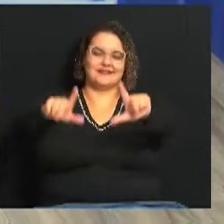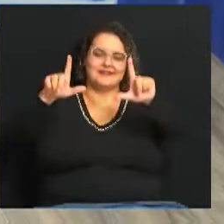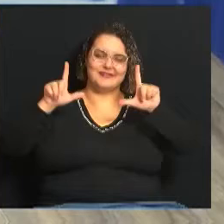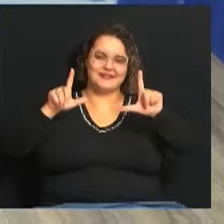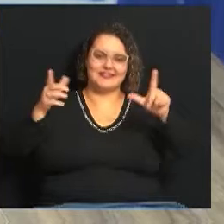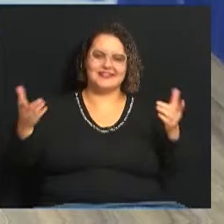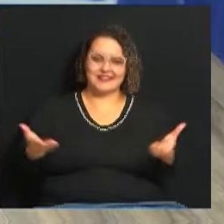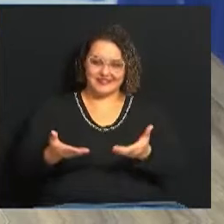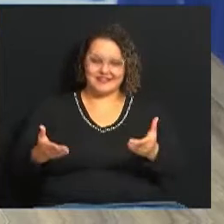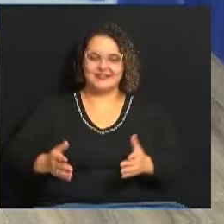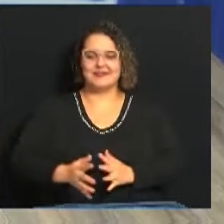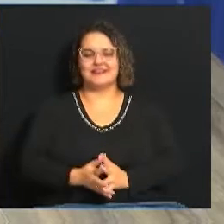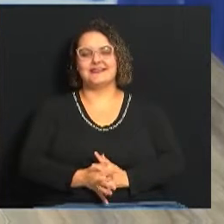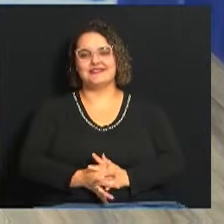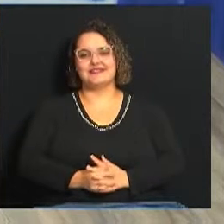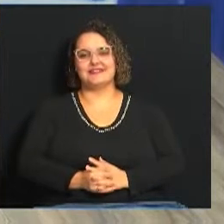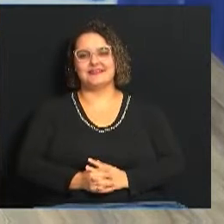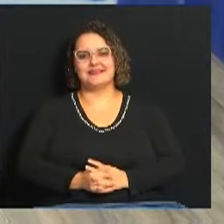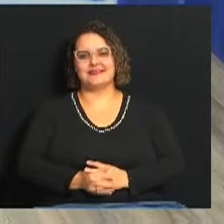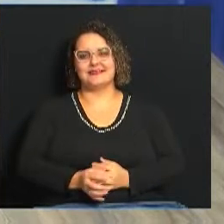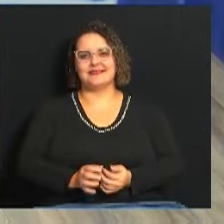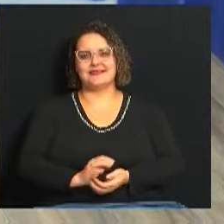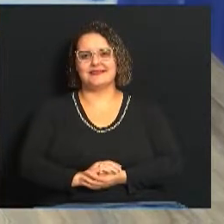os destaques de hoje.